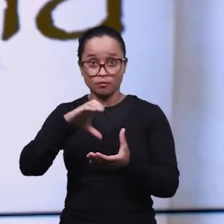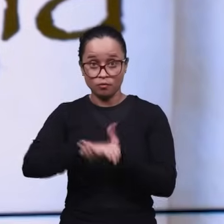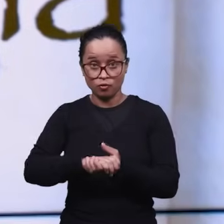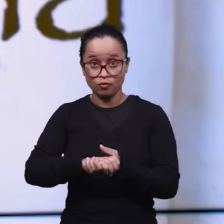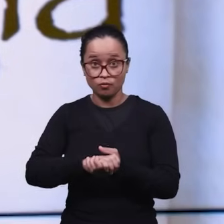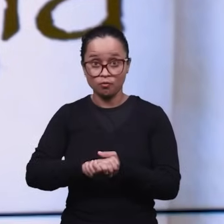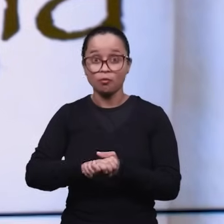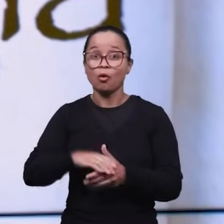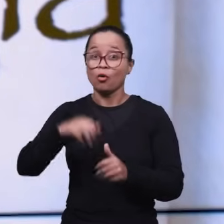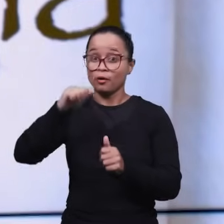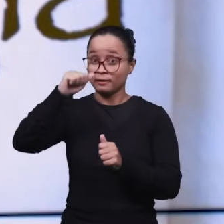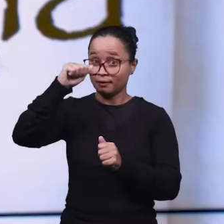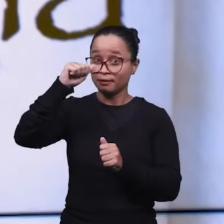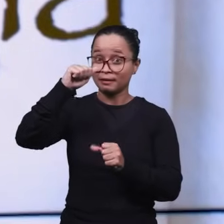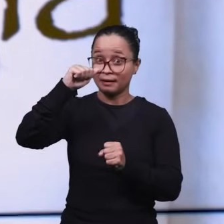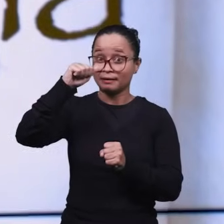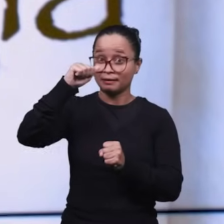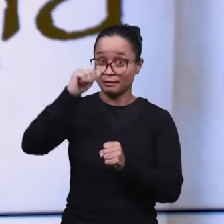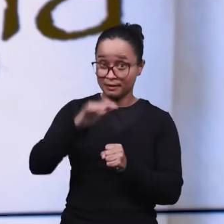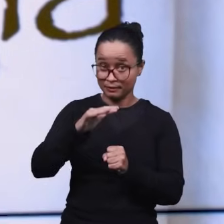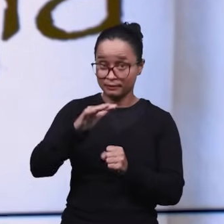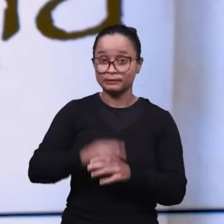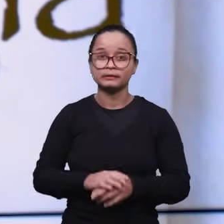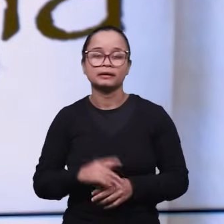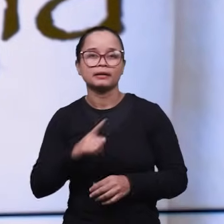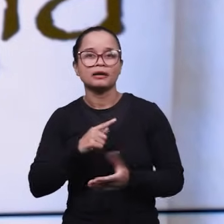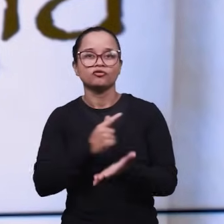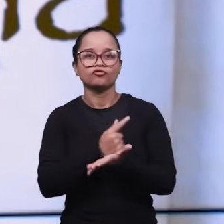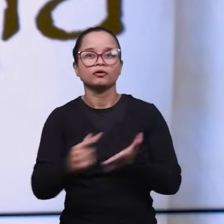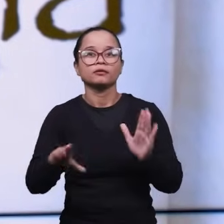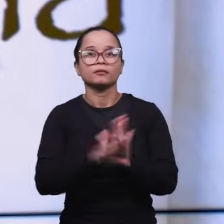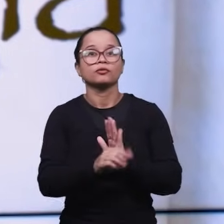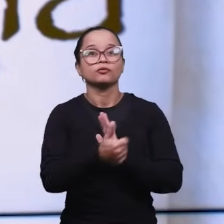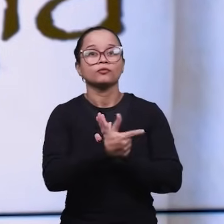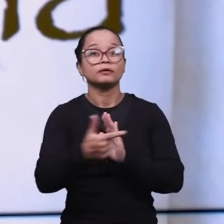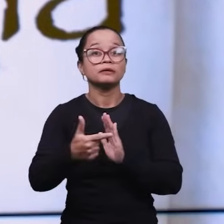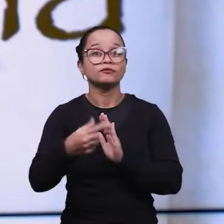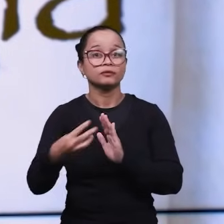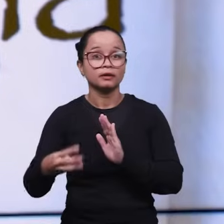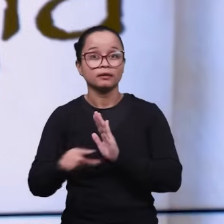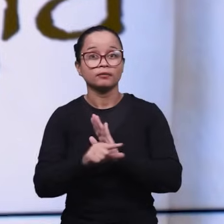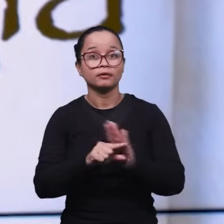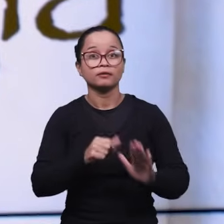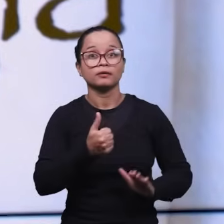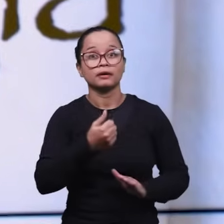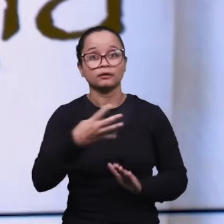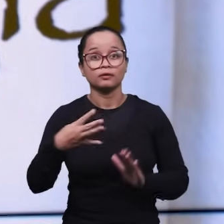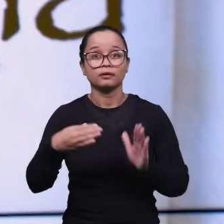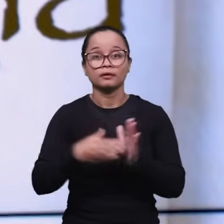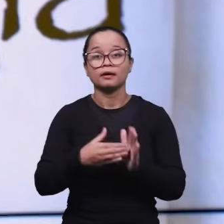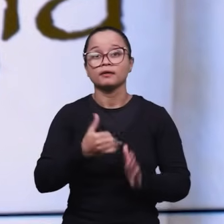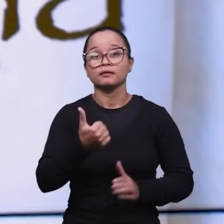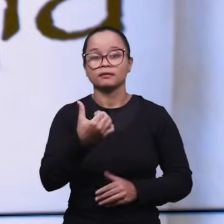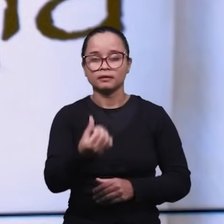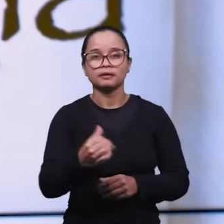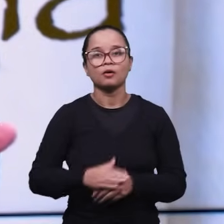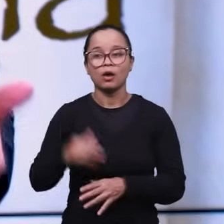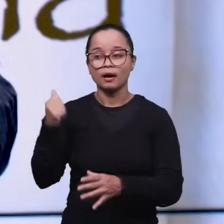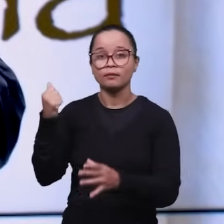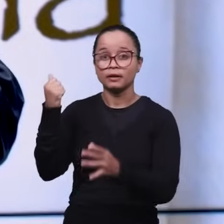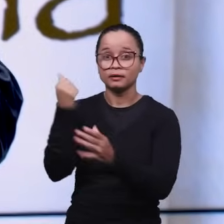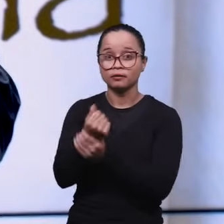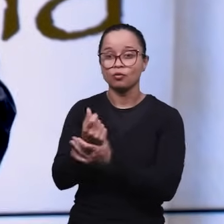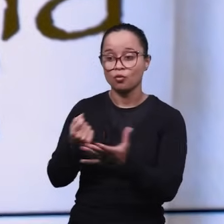acordo com Gênesis 23, 14 a 16, Abraão comprou um pedaço de terra